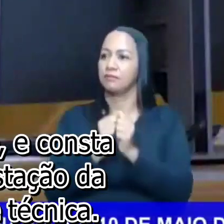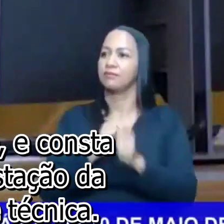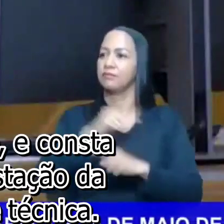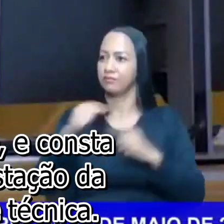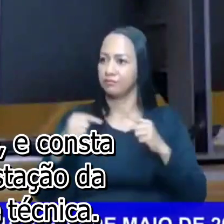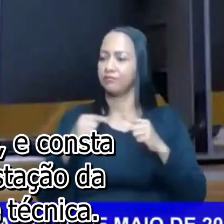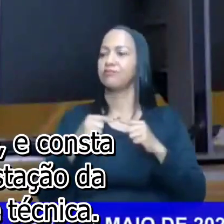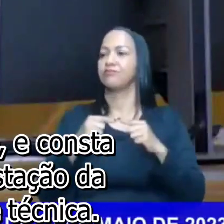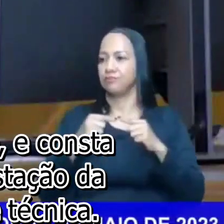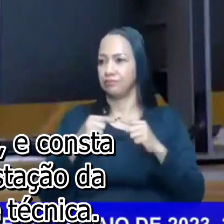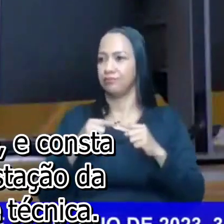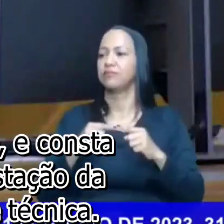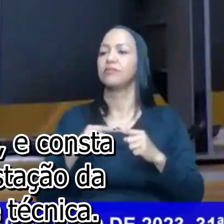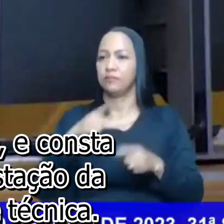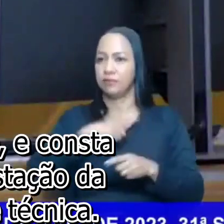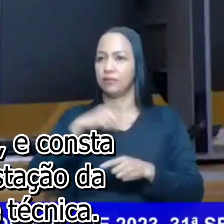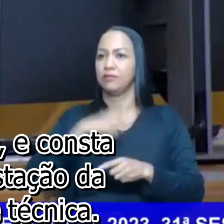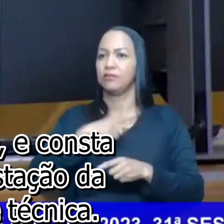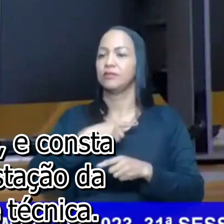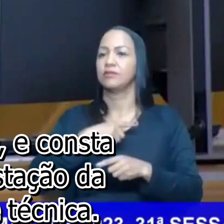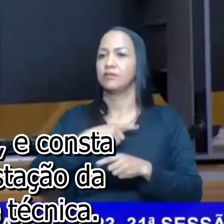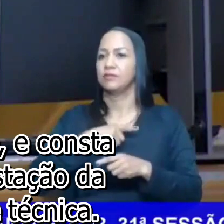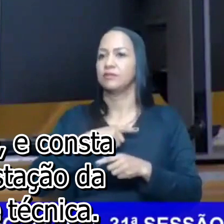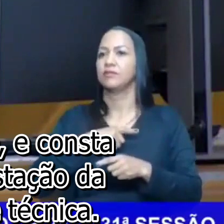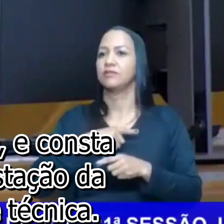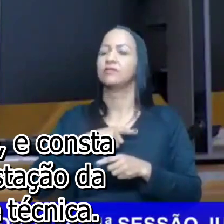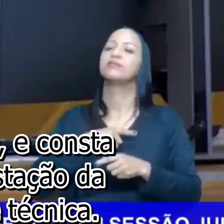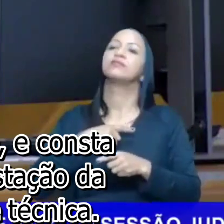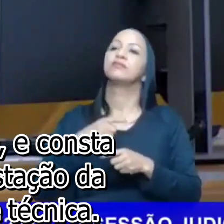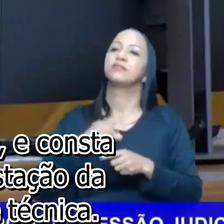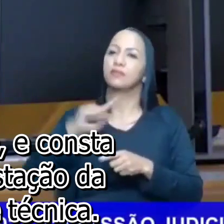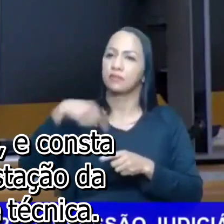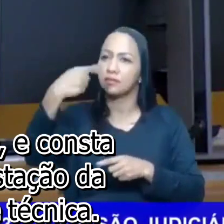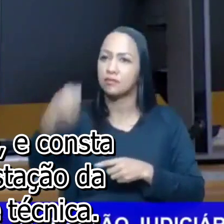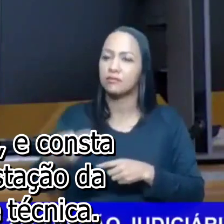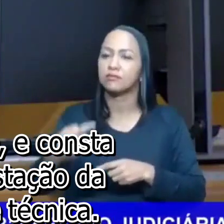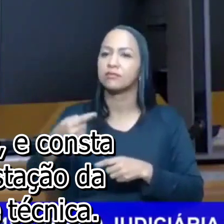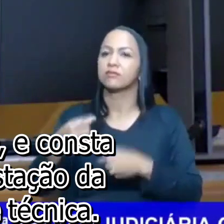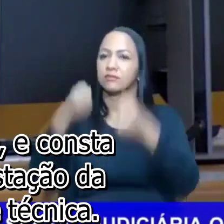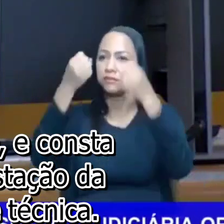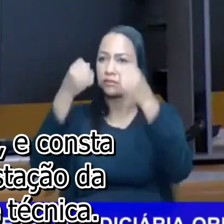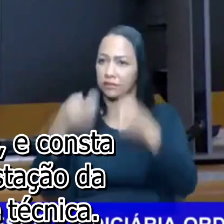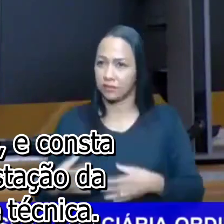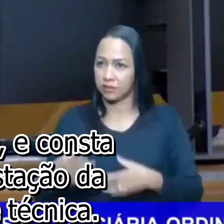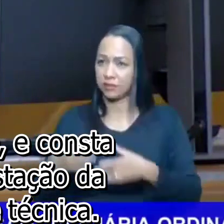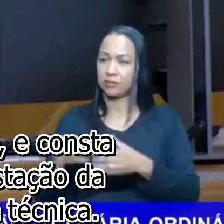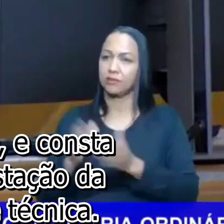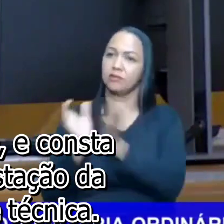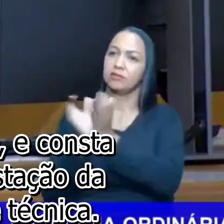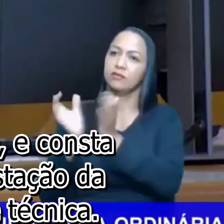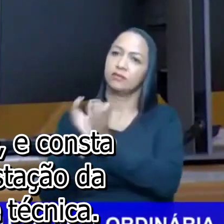sua mesa, procurador do Ministério Público, a ocorrência da preclusão após a manifestação da unidade, a